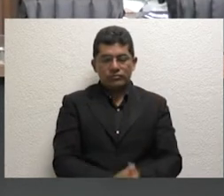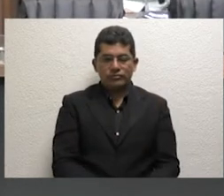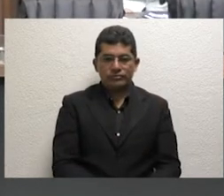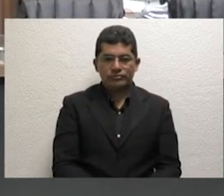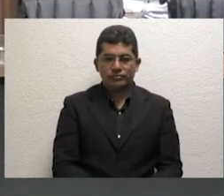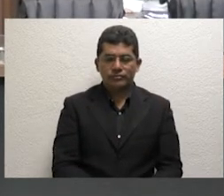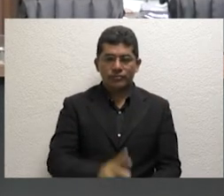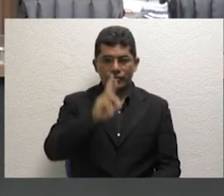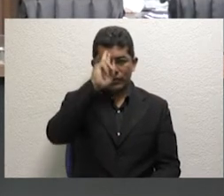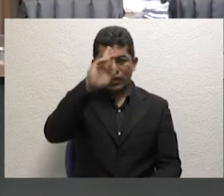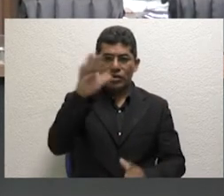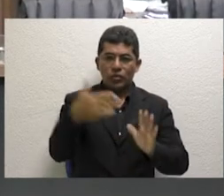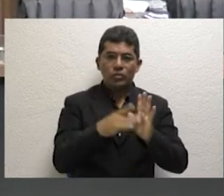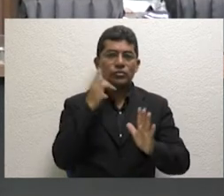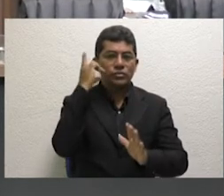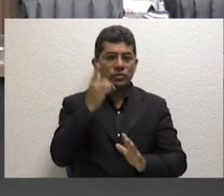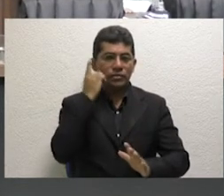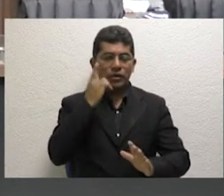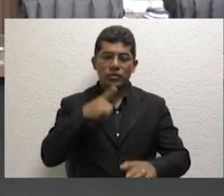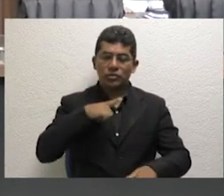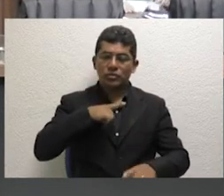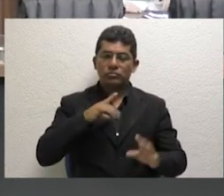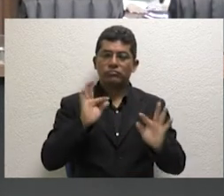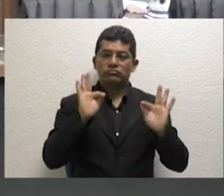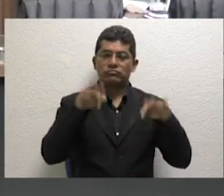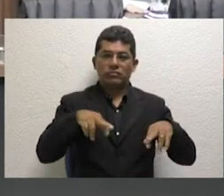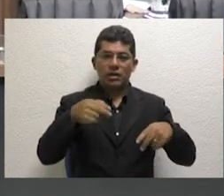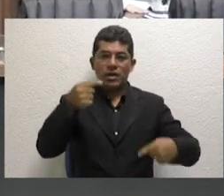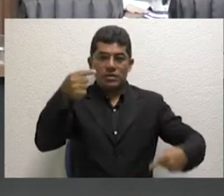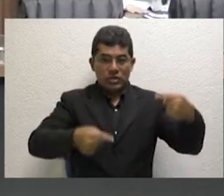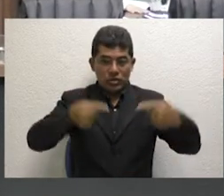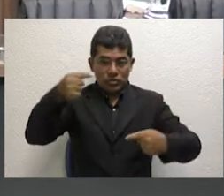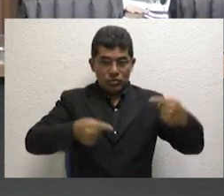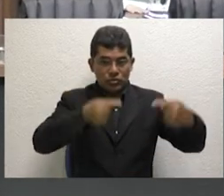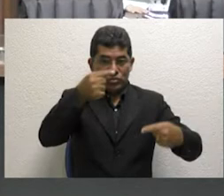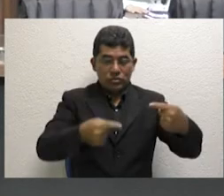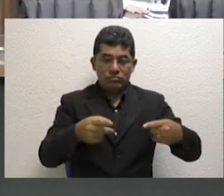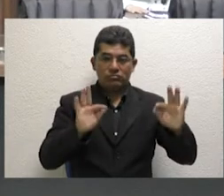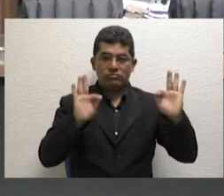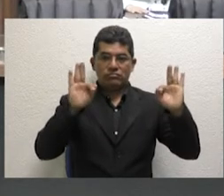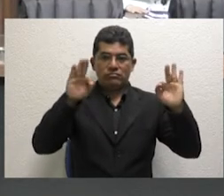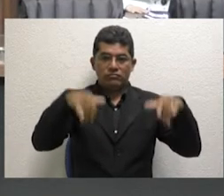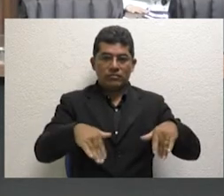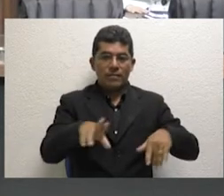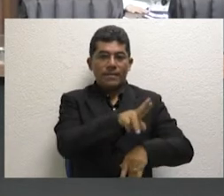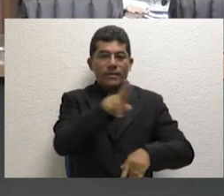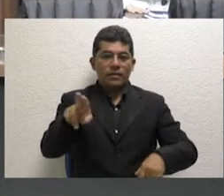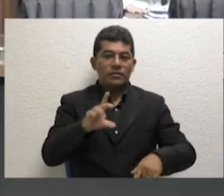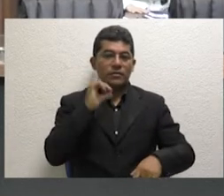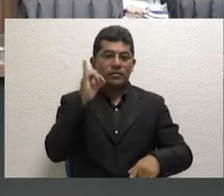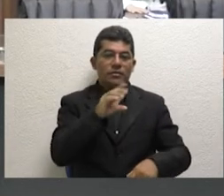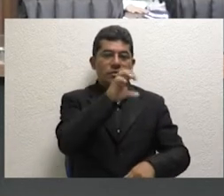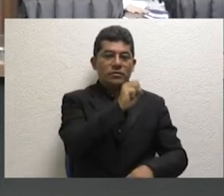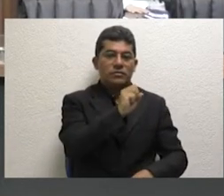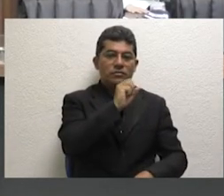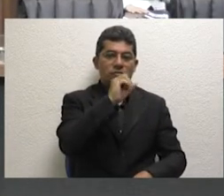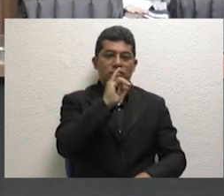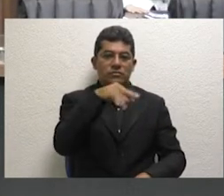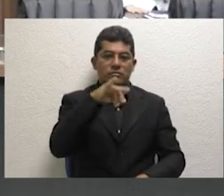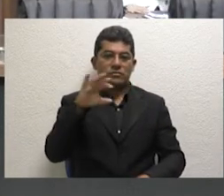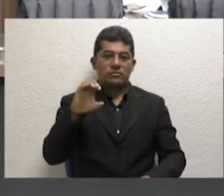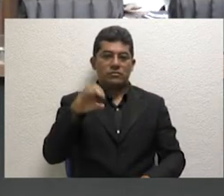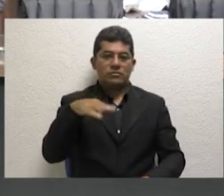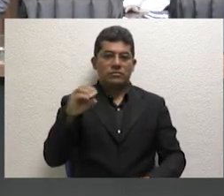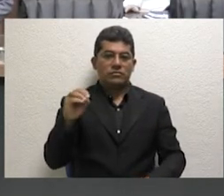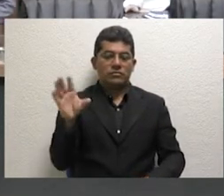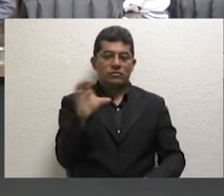senhoras deputadas senhoras deputadas nós estamos encerrando essa fase da discussão em nome do deputado Sinésio Campos e do deputado